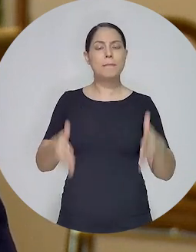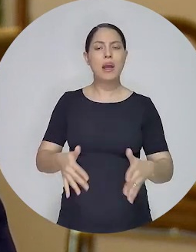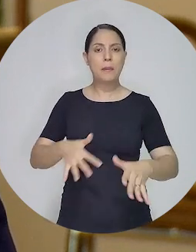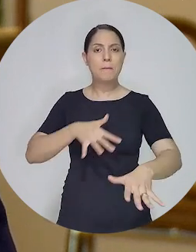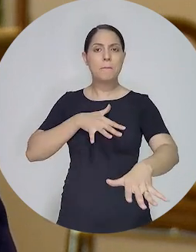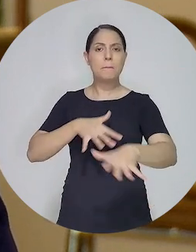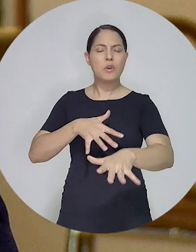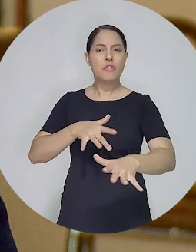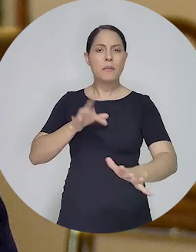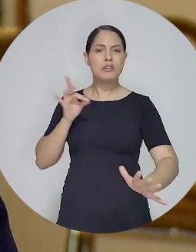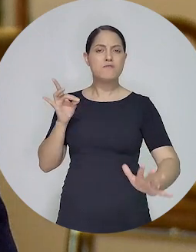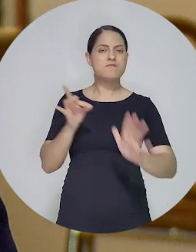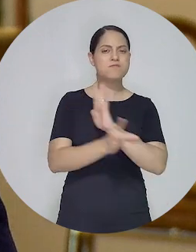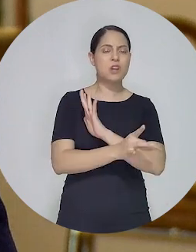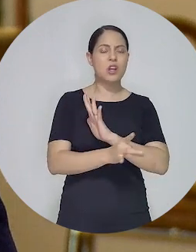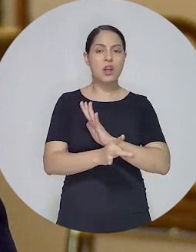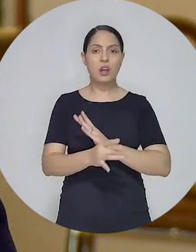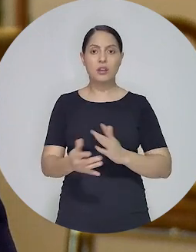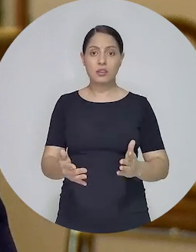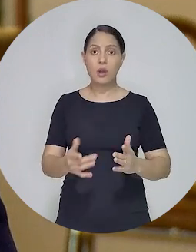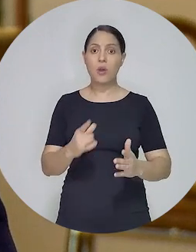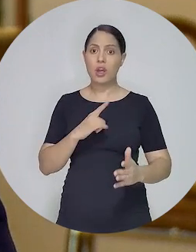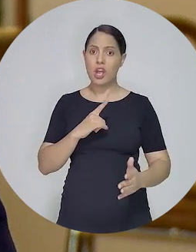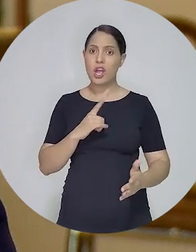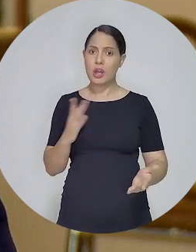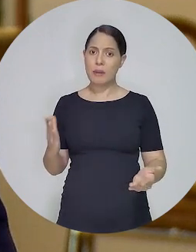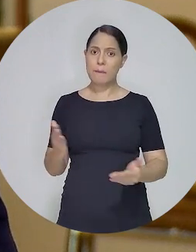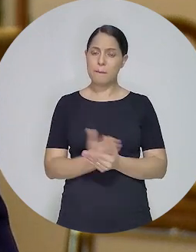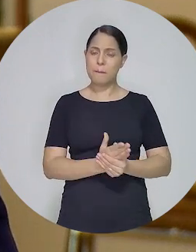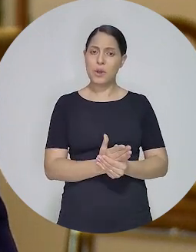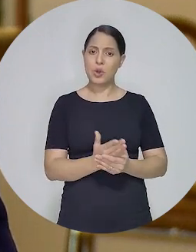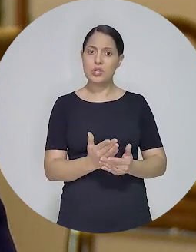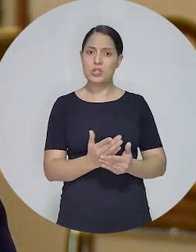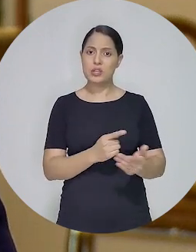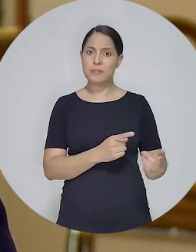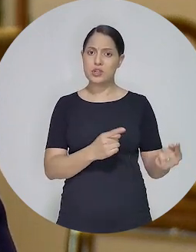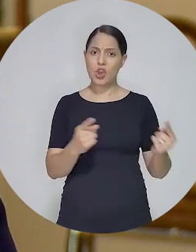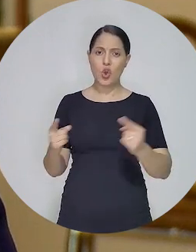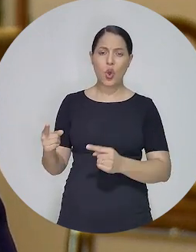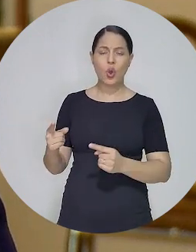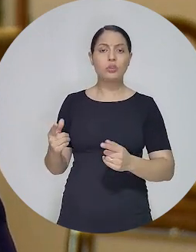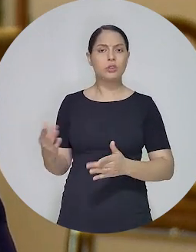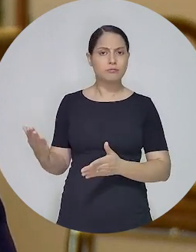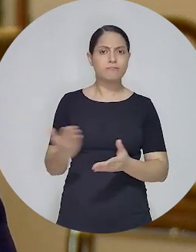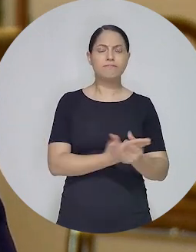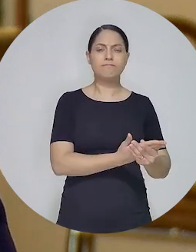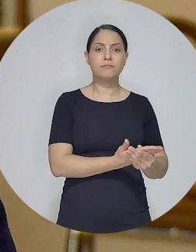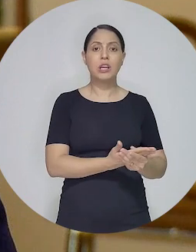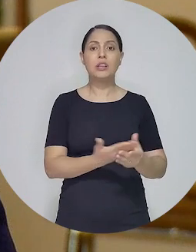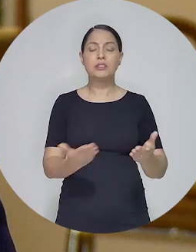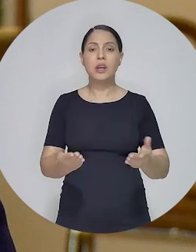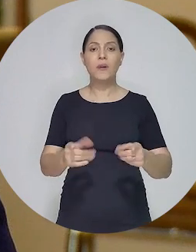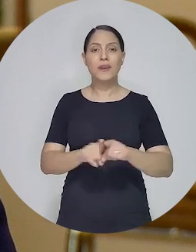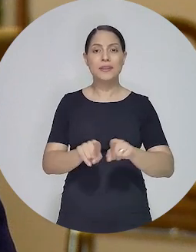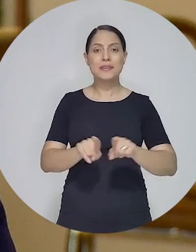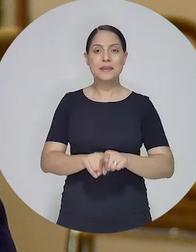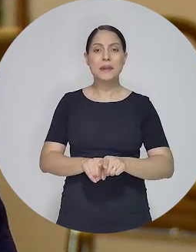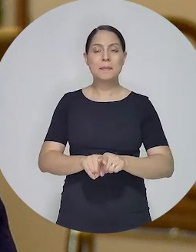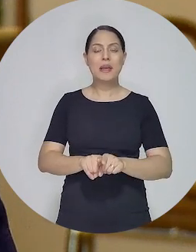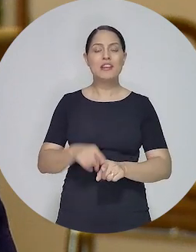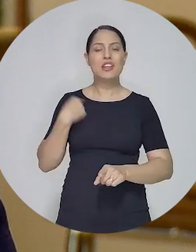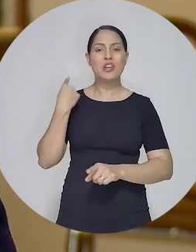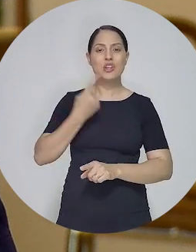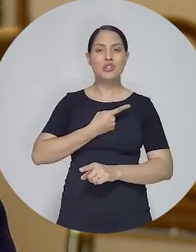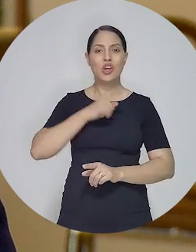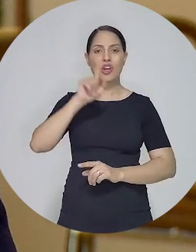a apontar aqueles que tentam detratar a advocacia e passei a ter isso como uma